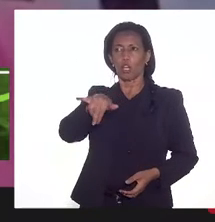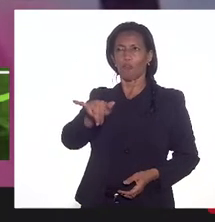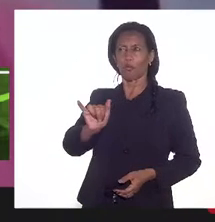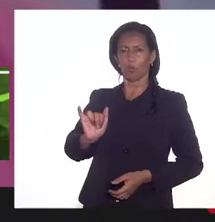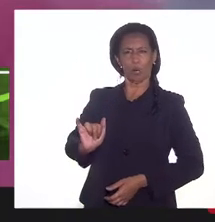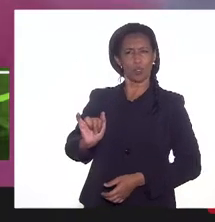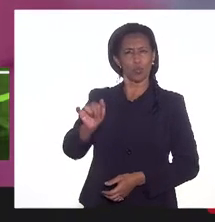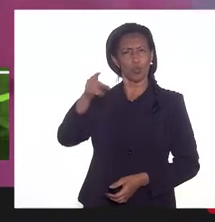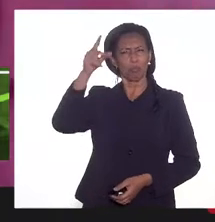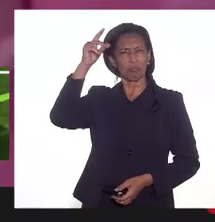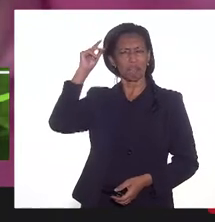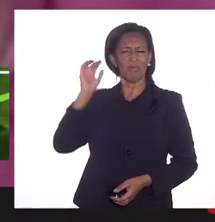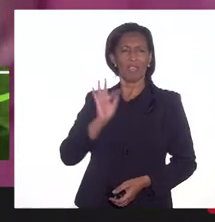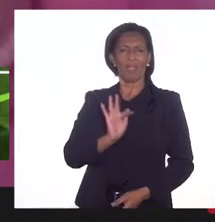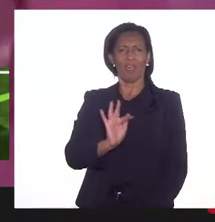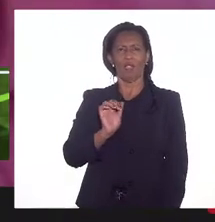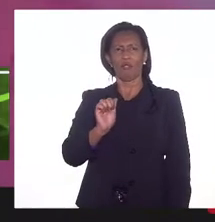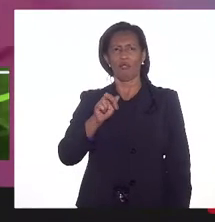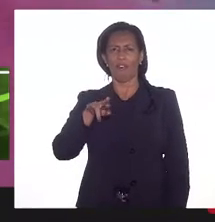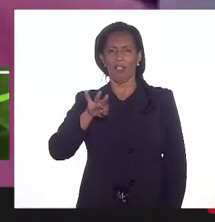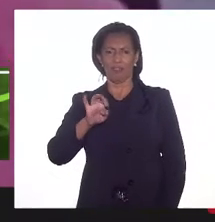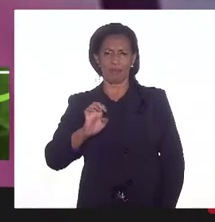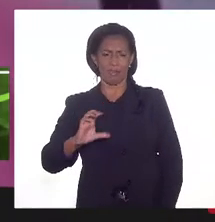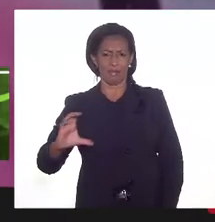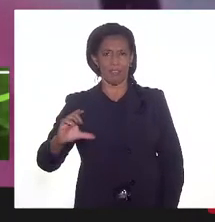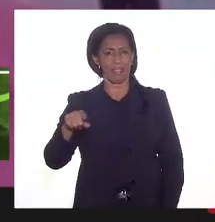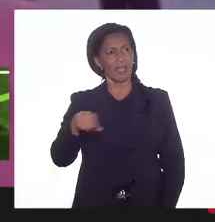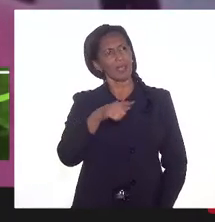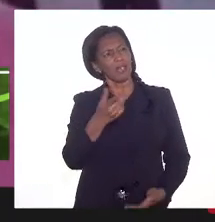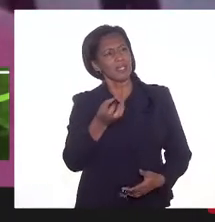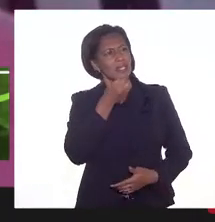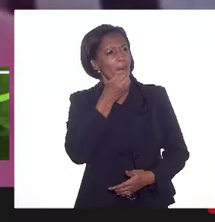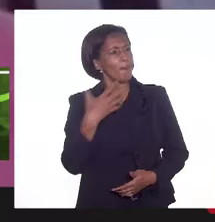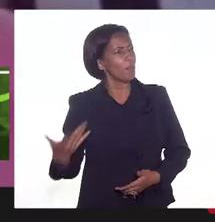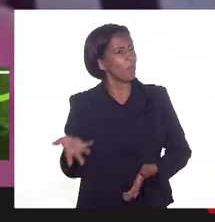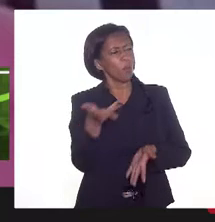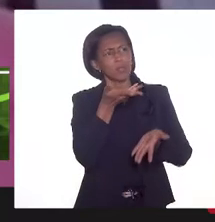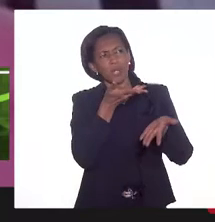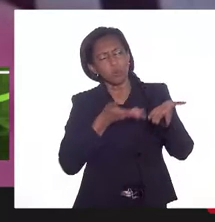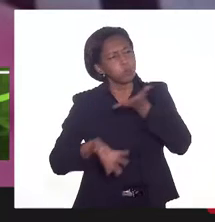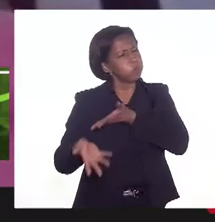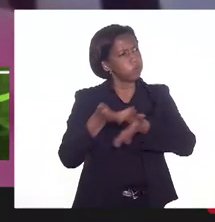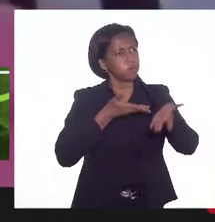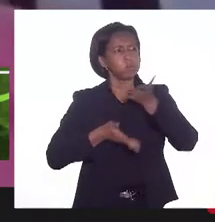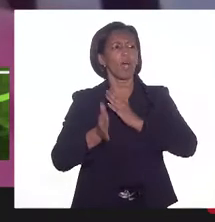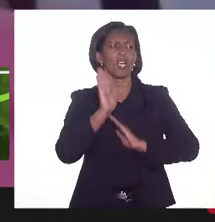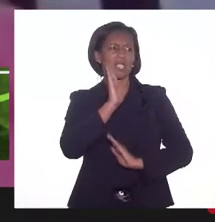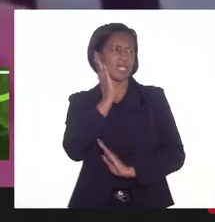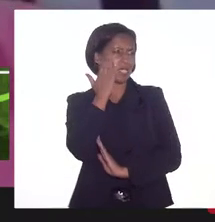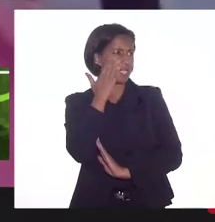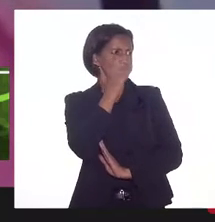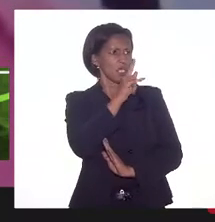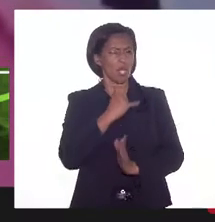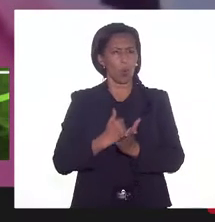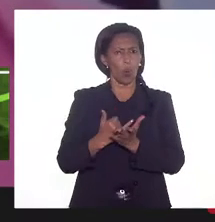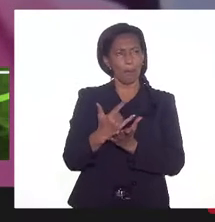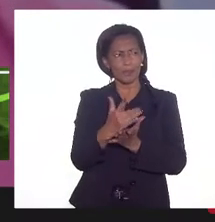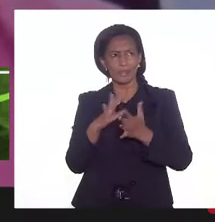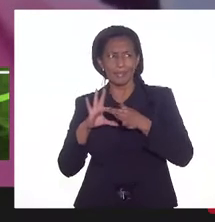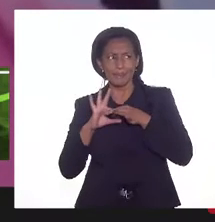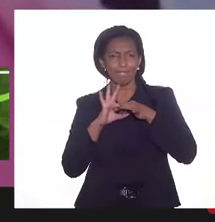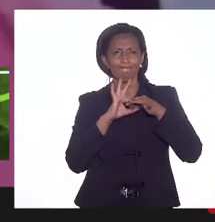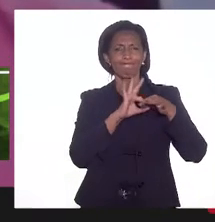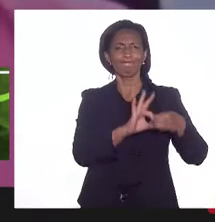Falcão ainda na FAETEC no escopo da FAETEC seria importante essa parceria depois eu sei que a gente já está começando a amarrar esse